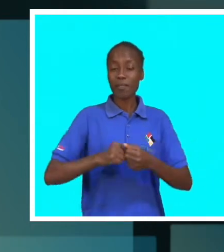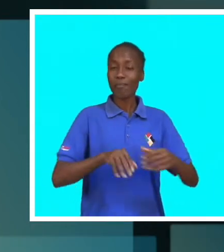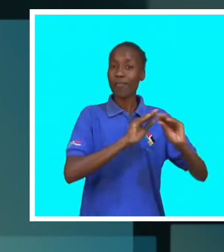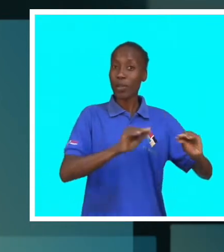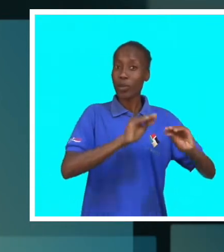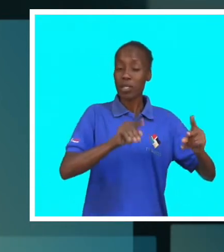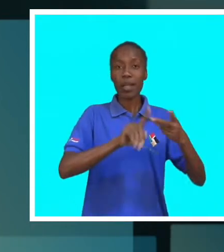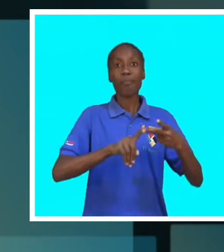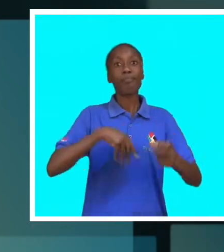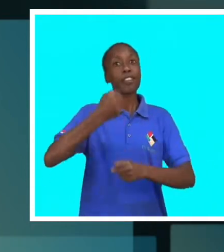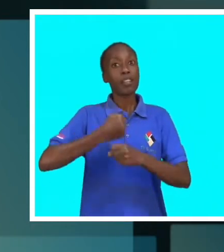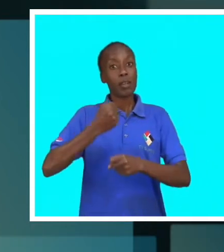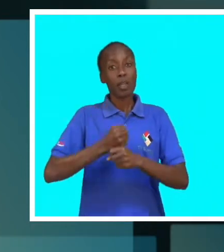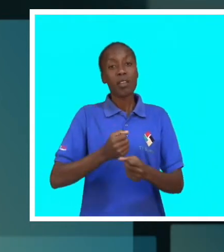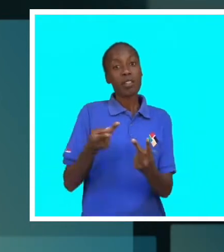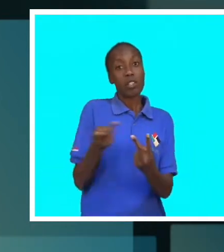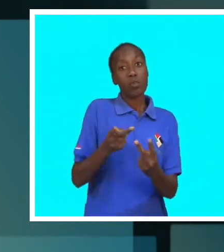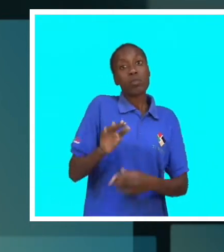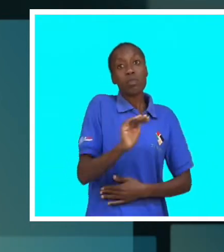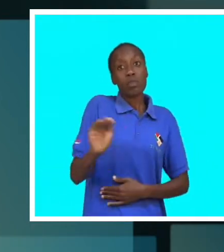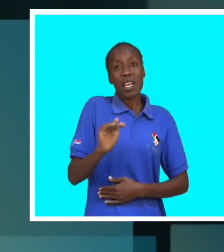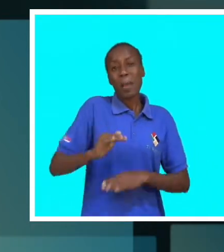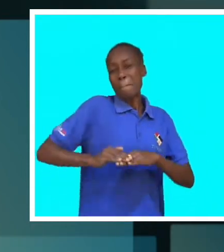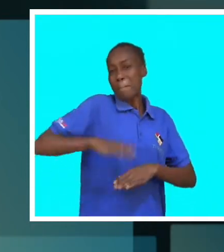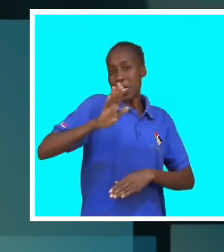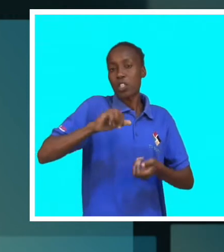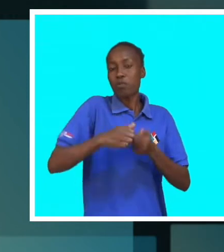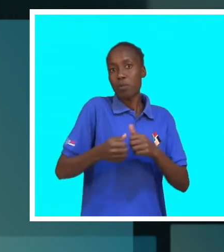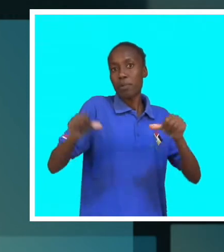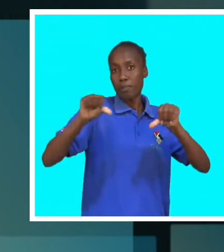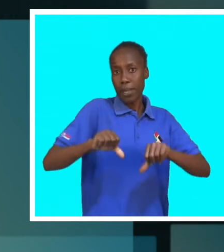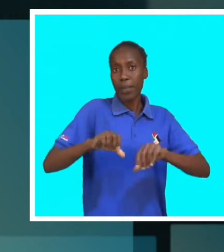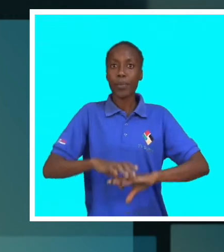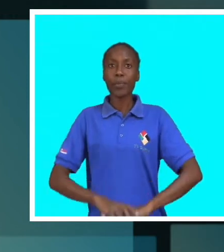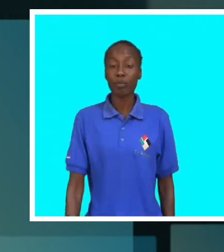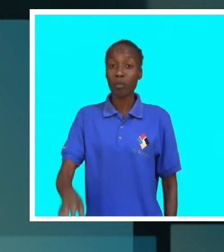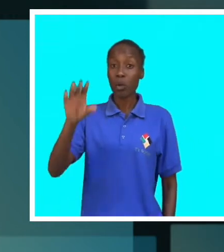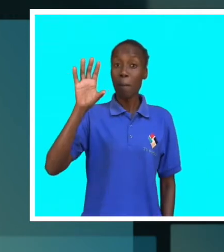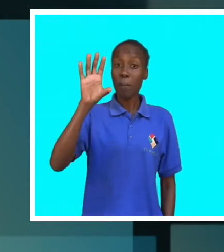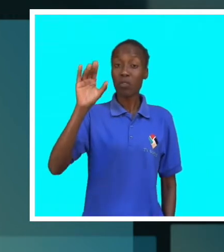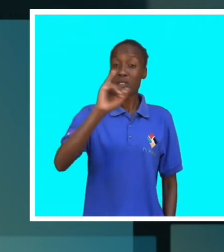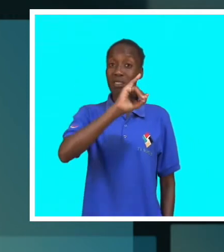ser um desafio. A educação e o emprego são as áreas mais críticas.